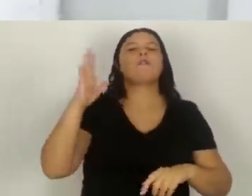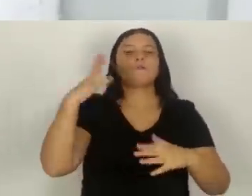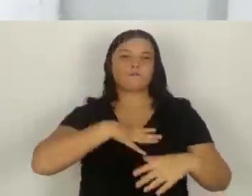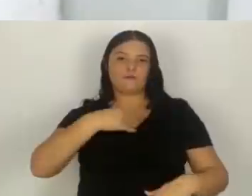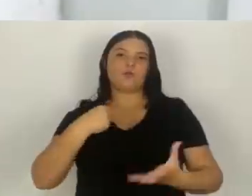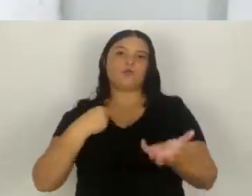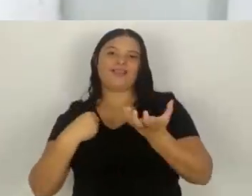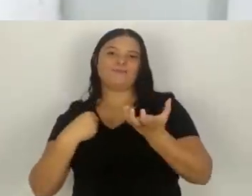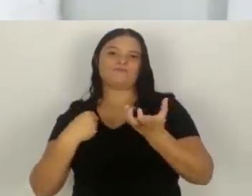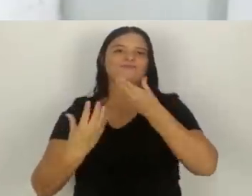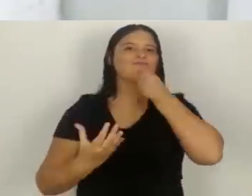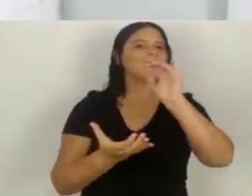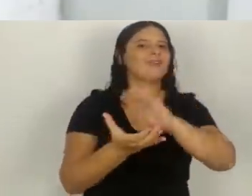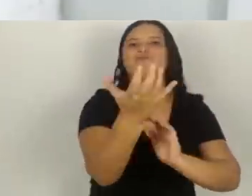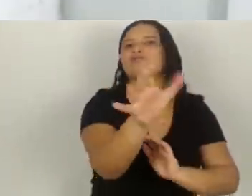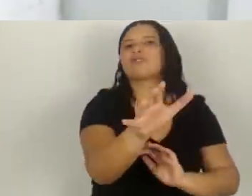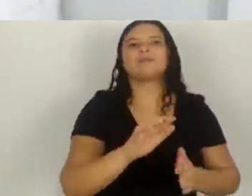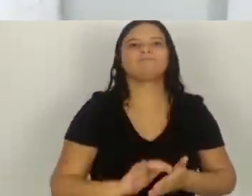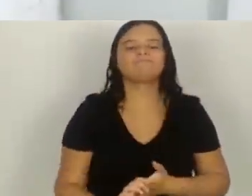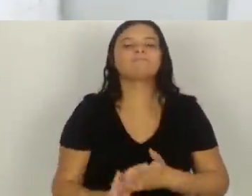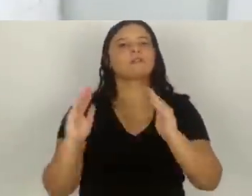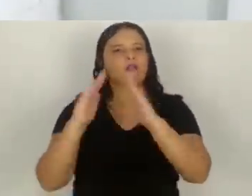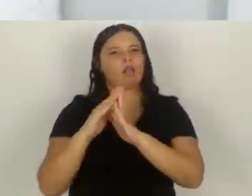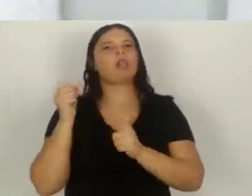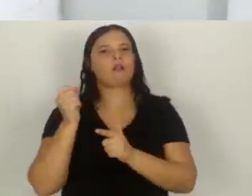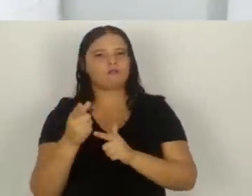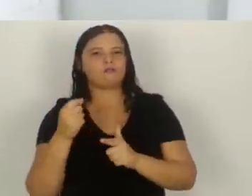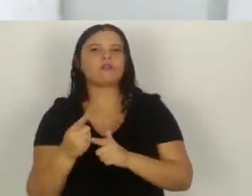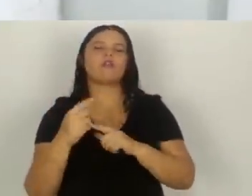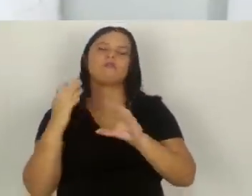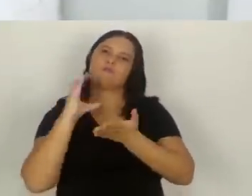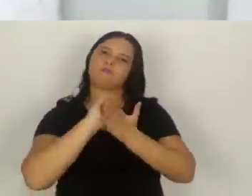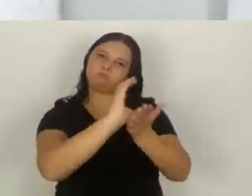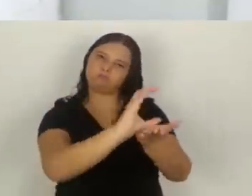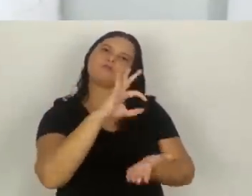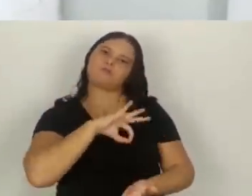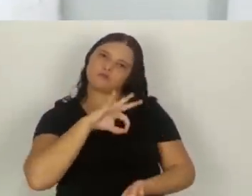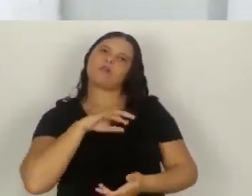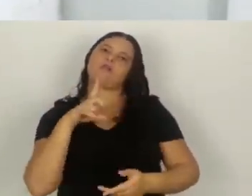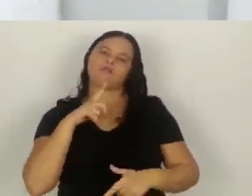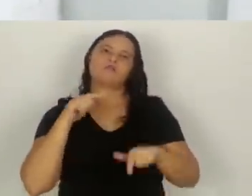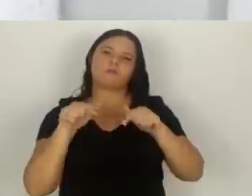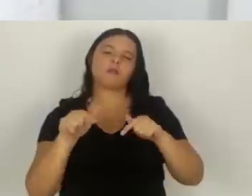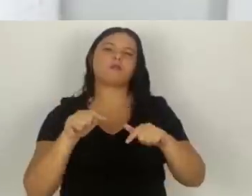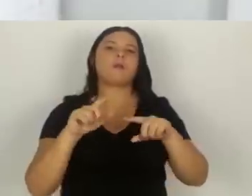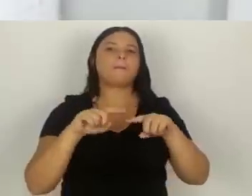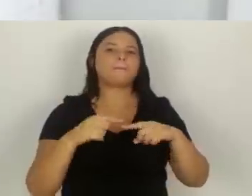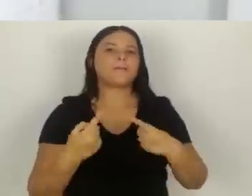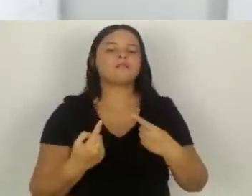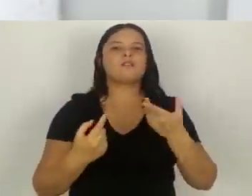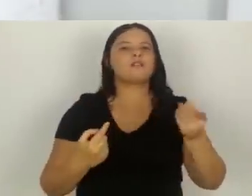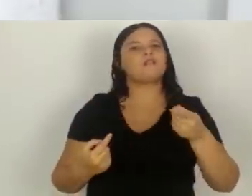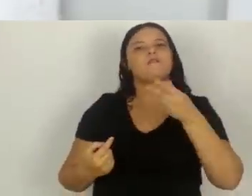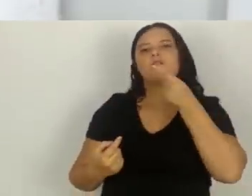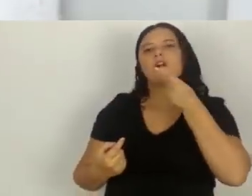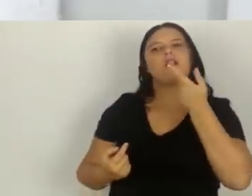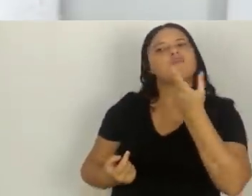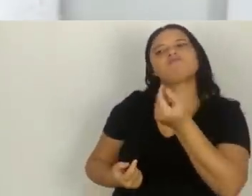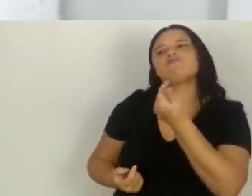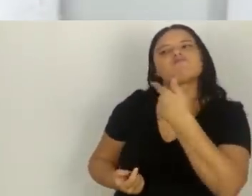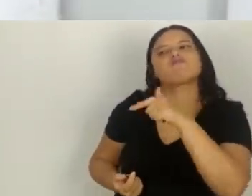quero ter um filho e meu marido não. Moramos de aluguel, eu trabalho fora, ajudo nas despesas, mas mesmo assim